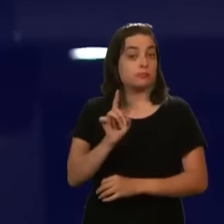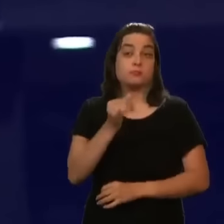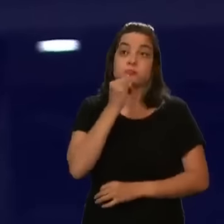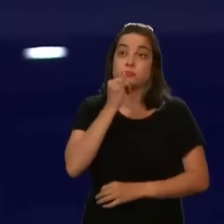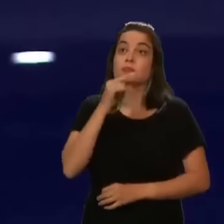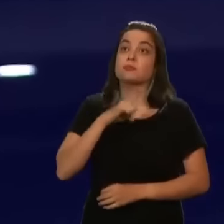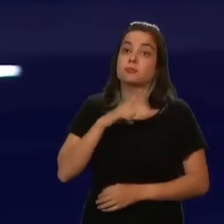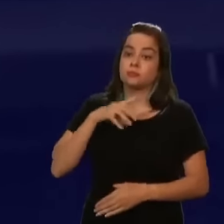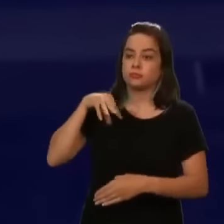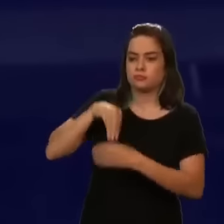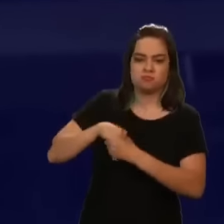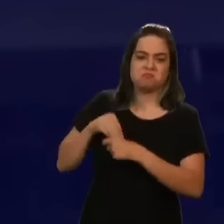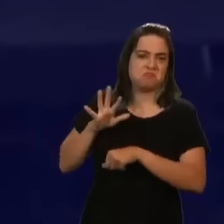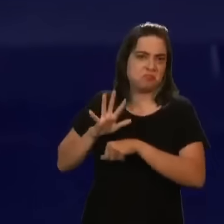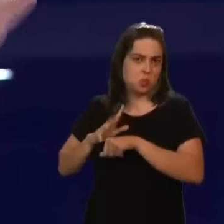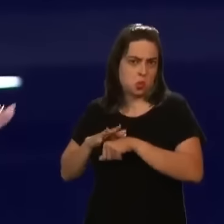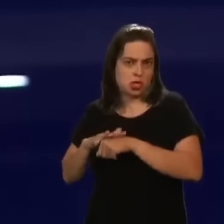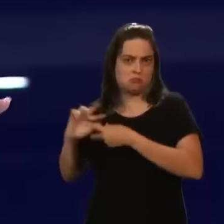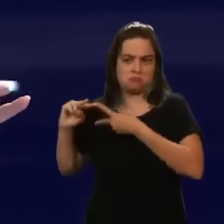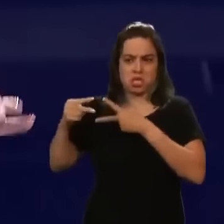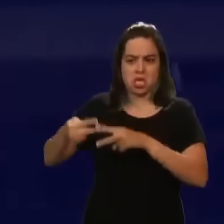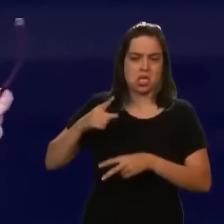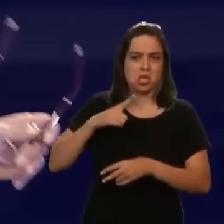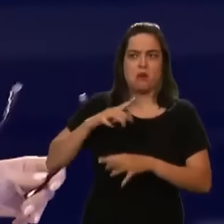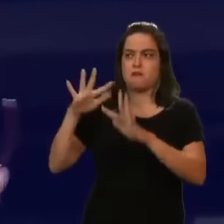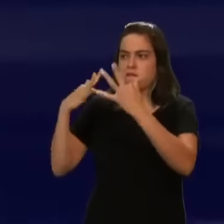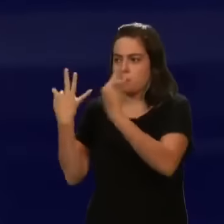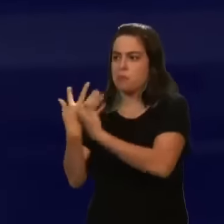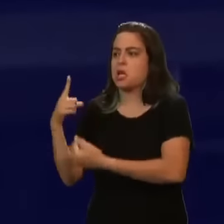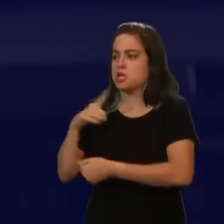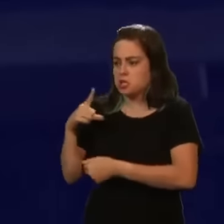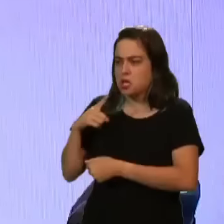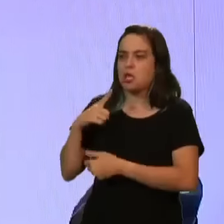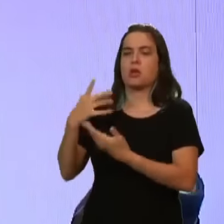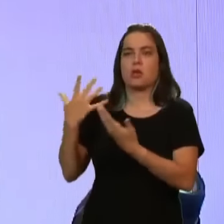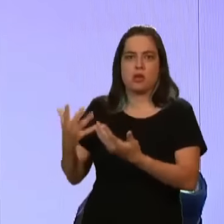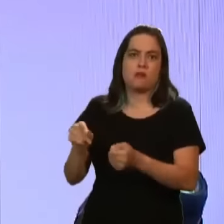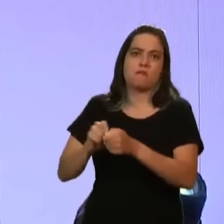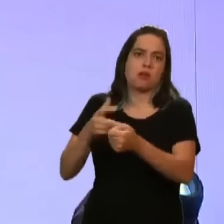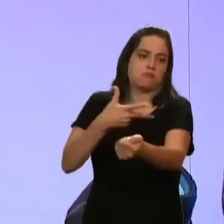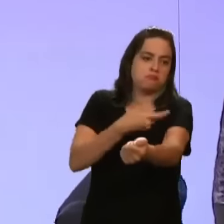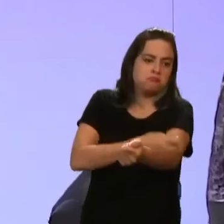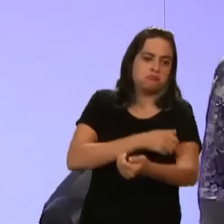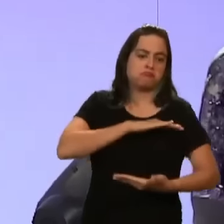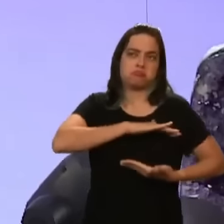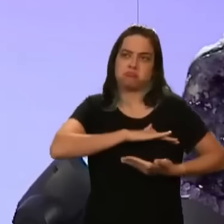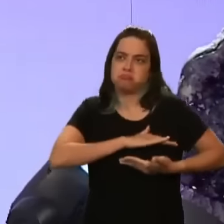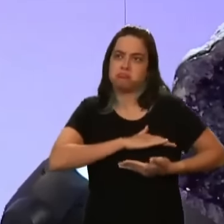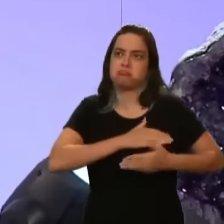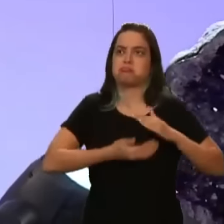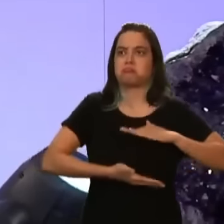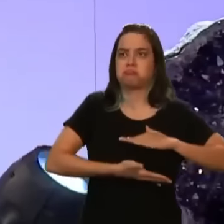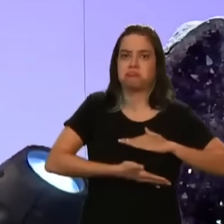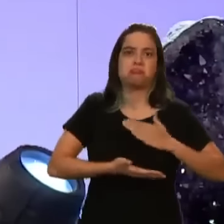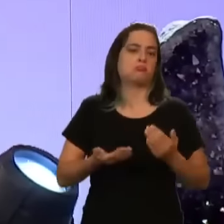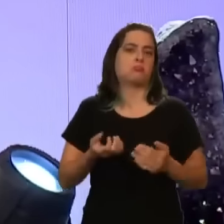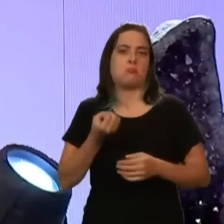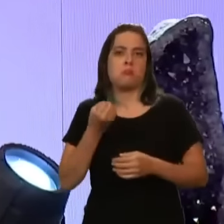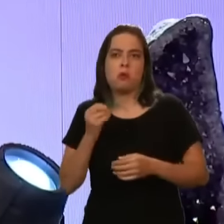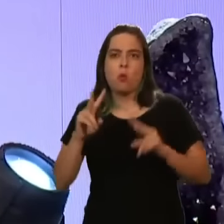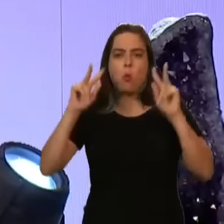o gene de uma certa doença que muita gente na sua família tem. Você vai fazer um exame, vai fazer uma mamografia, ou quer fazer uma